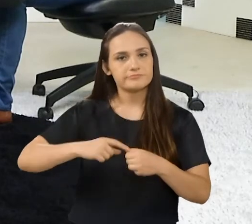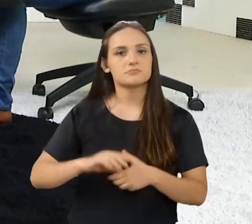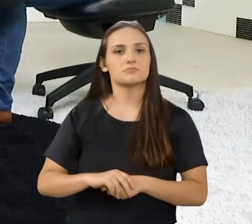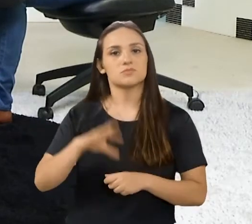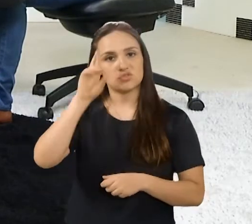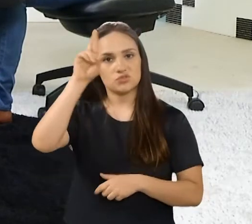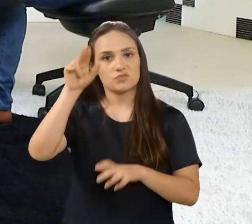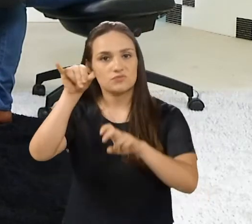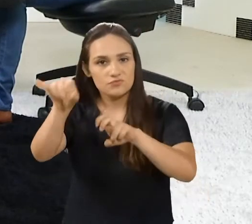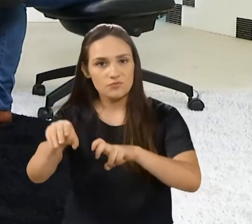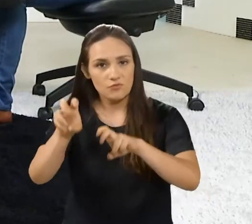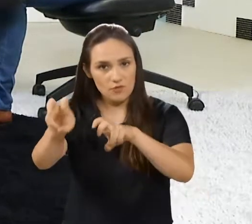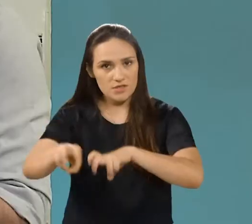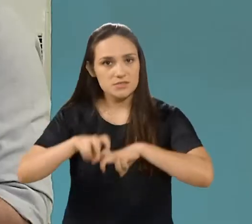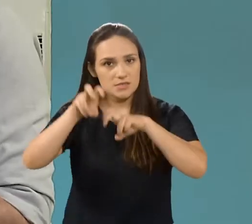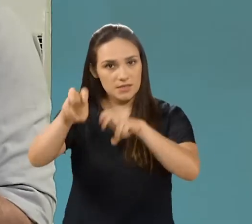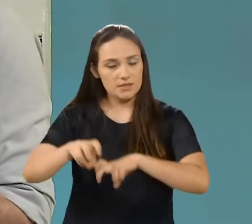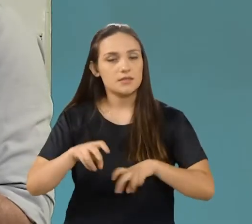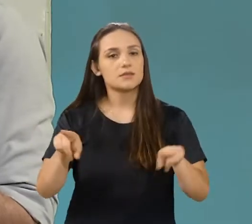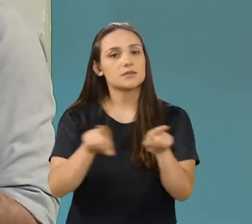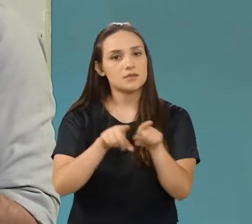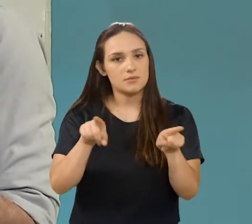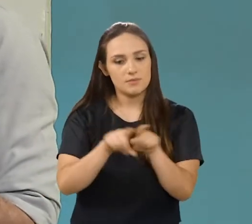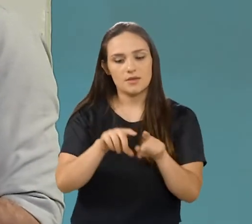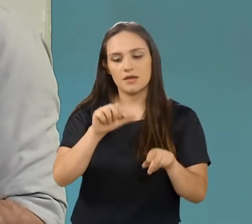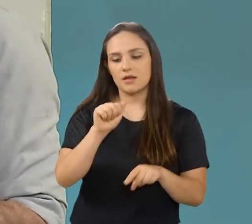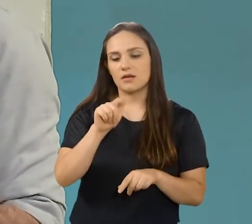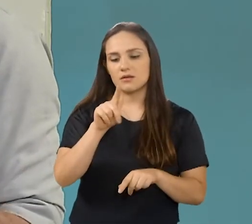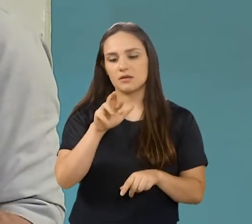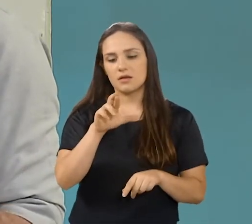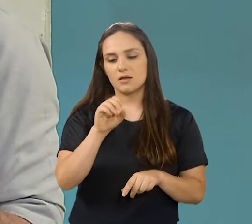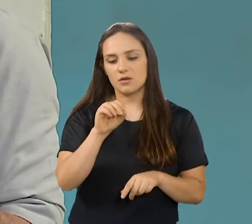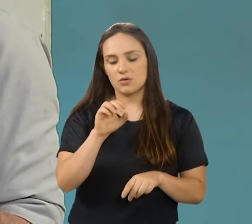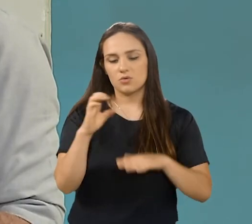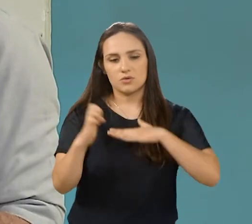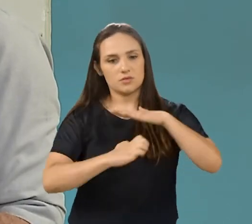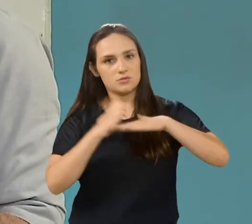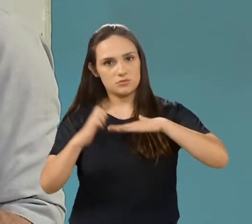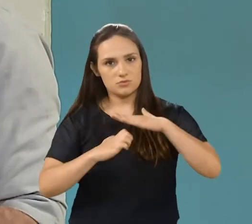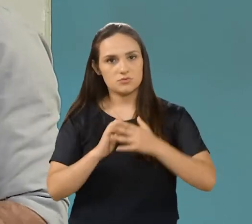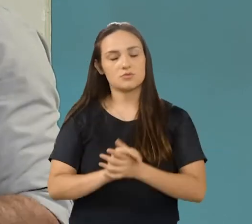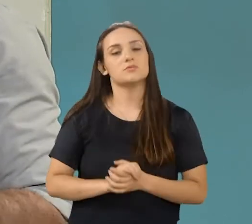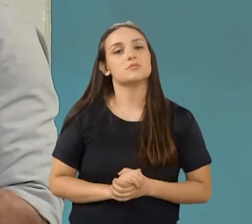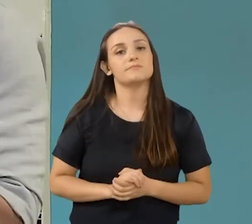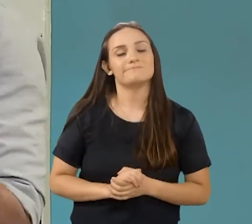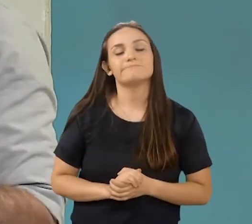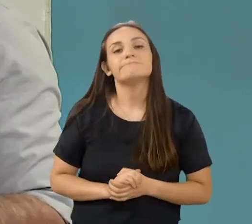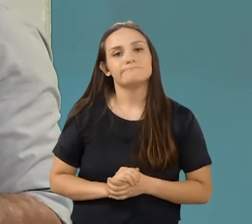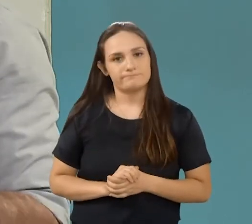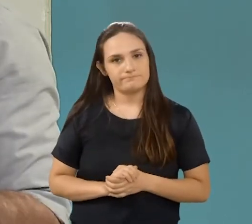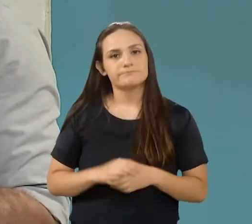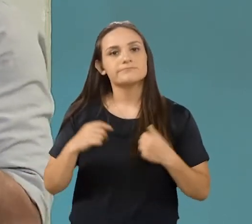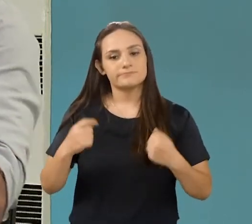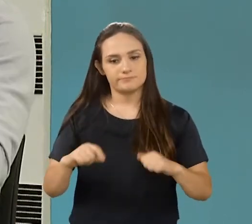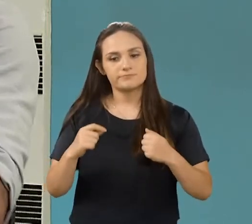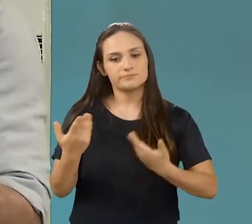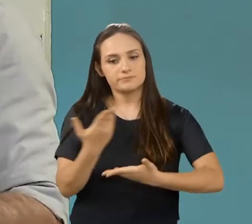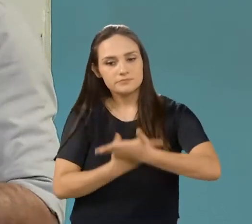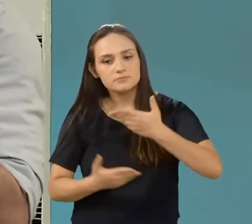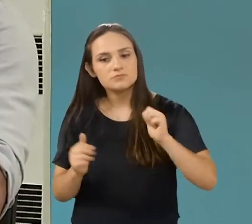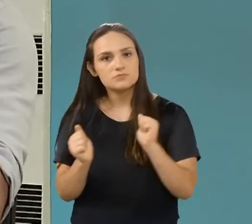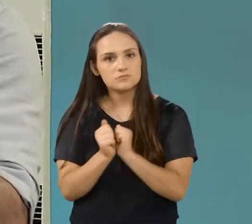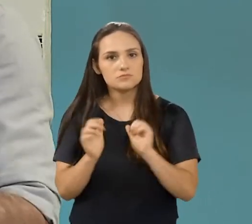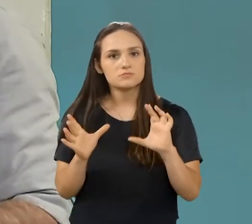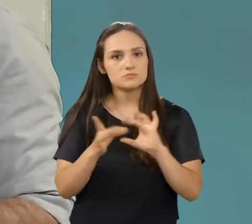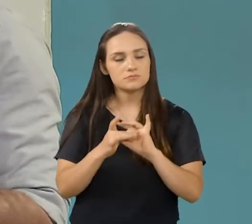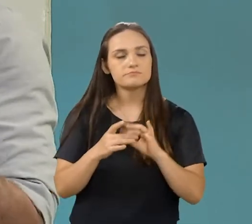produtores rurais, agroindústria ajudaram muito ali no Parque Estadual da Nascente do Rio Taquari. Então, é uma ação de cooperação. Claro que nós temos sempre,